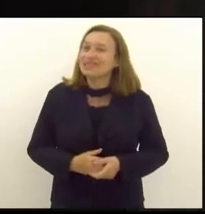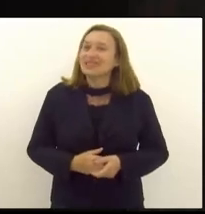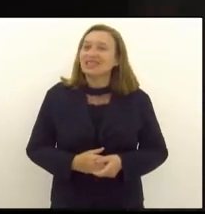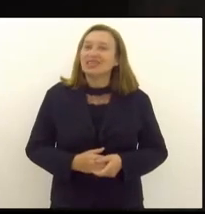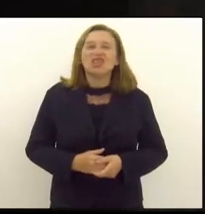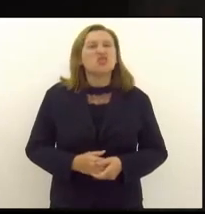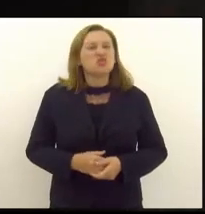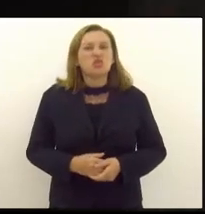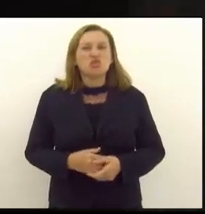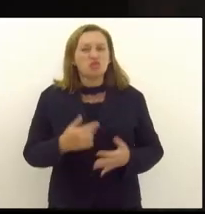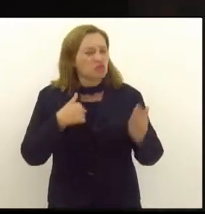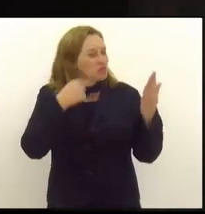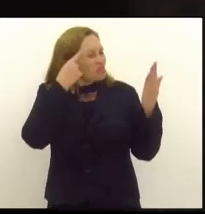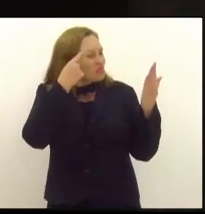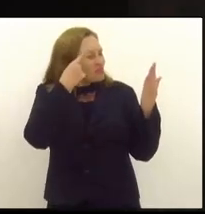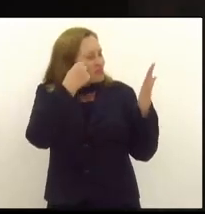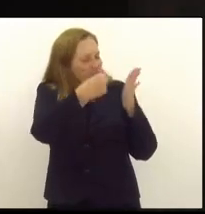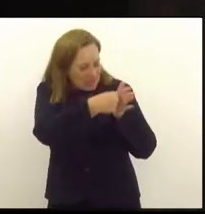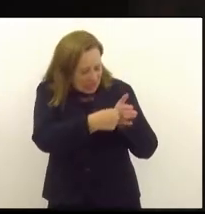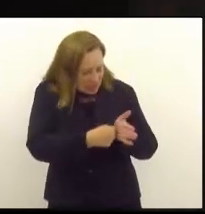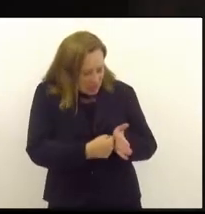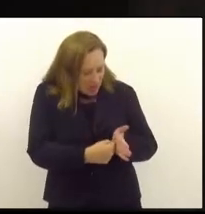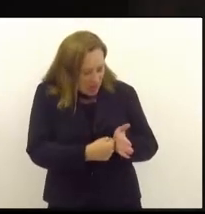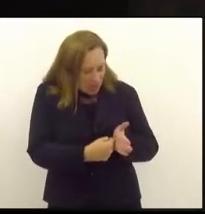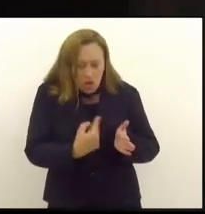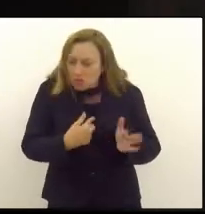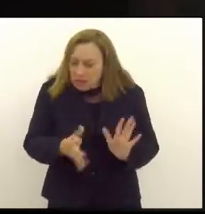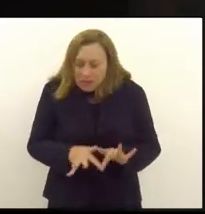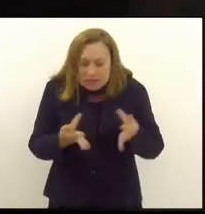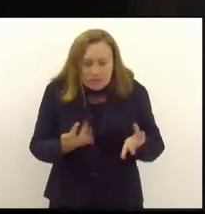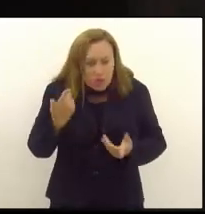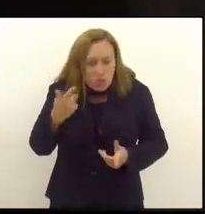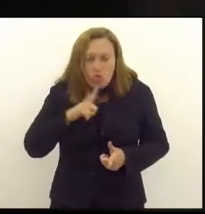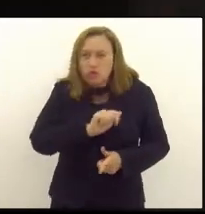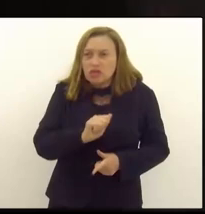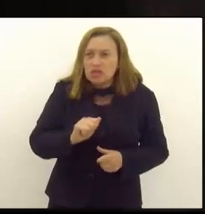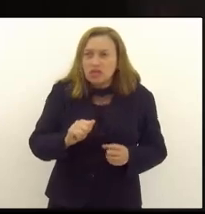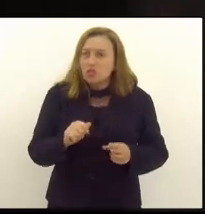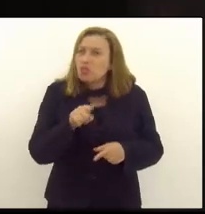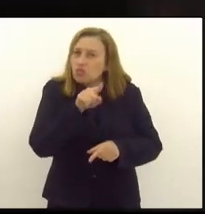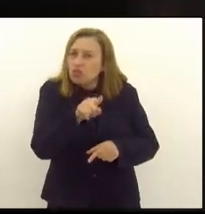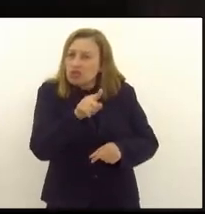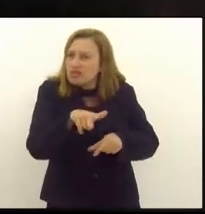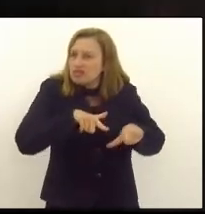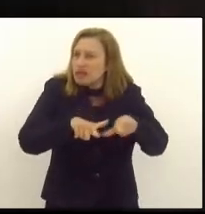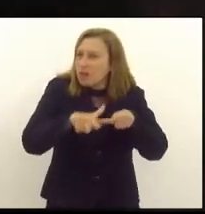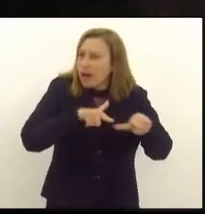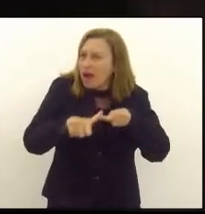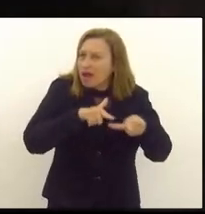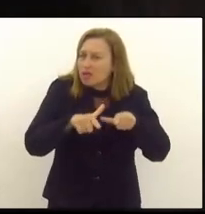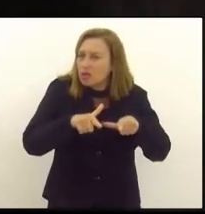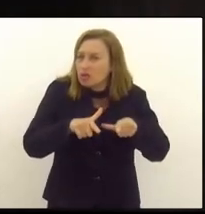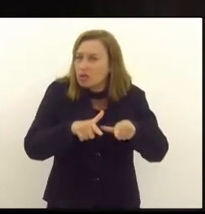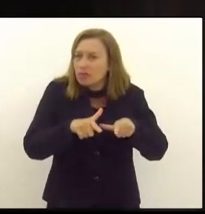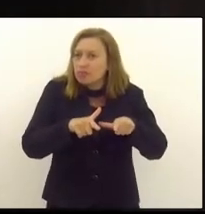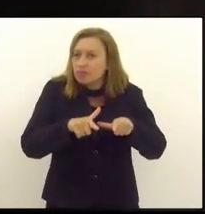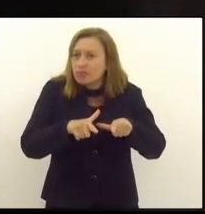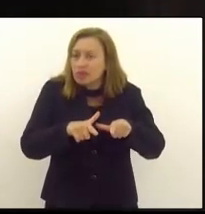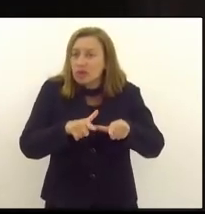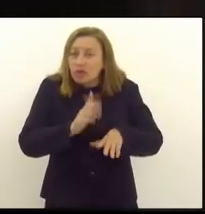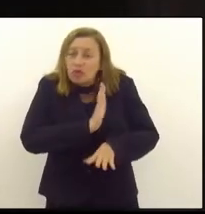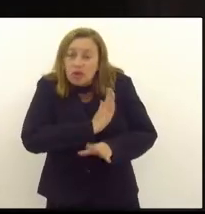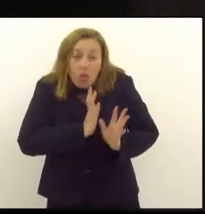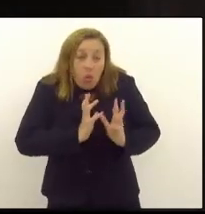Orlandino, você, porque sem condição, sem nada, mas todo mundo, quando você faz quando você trabalha com coração puro, o